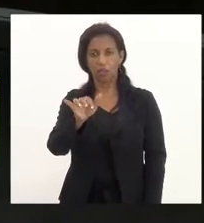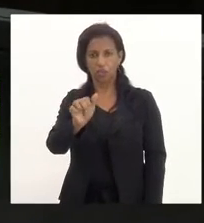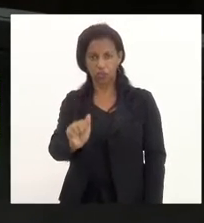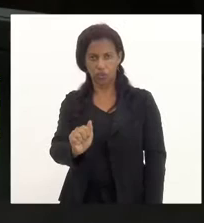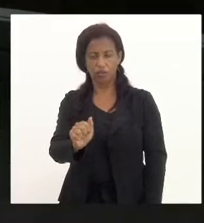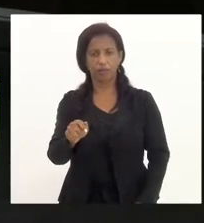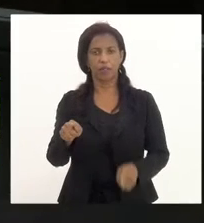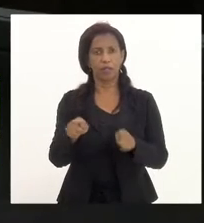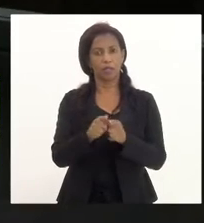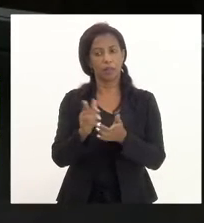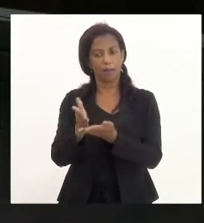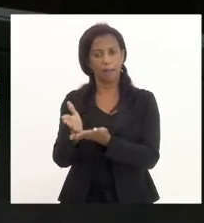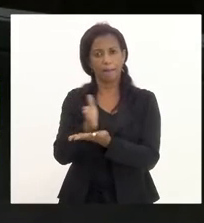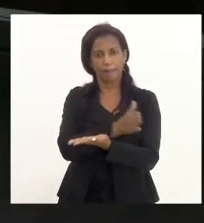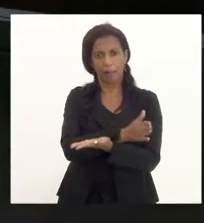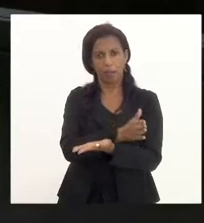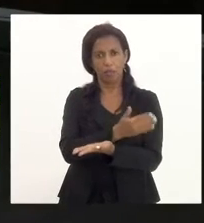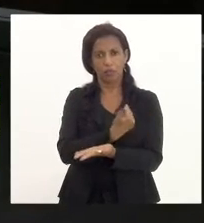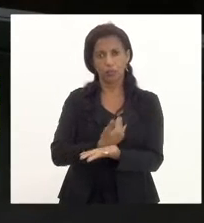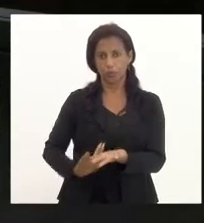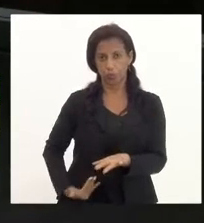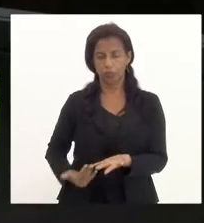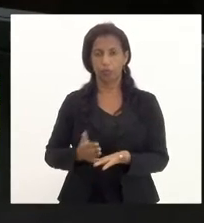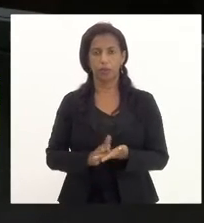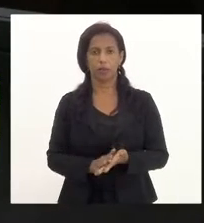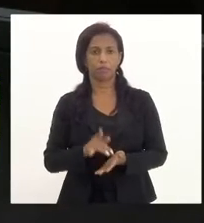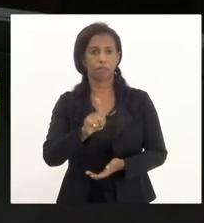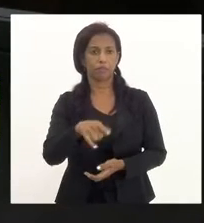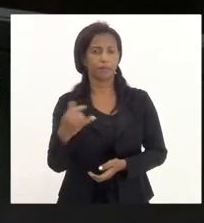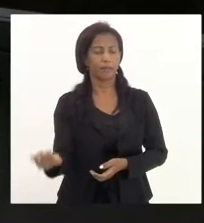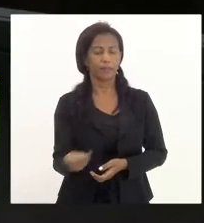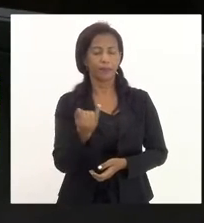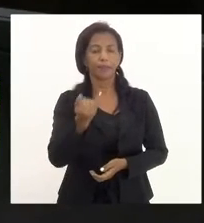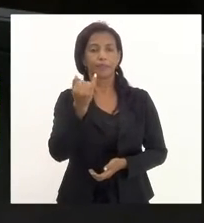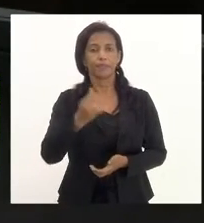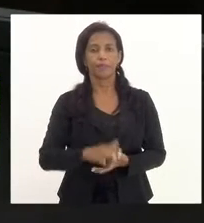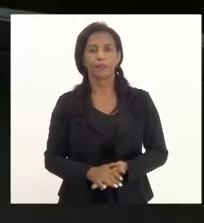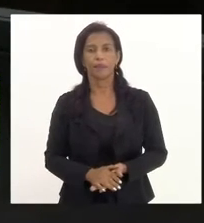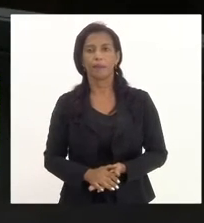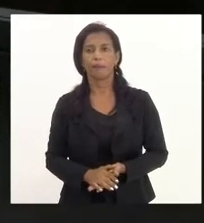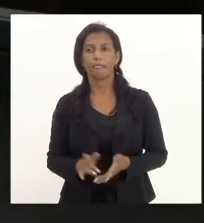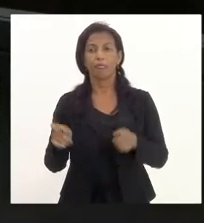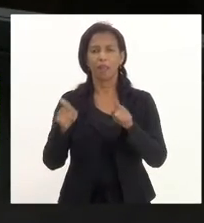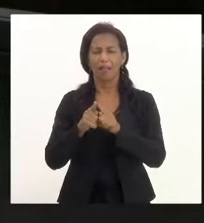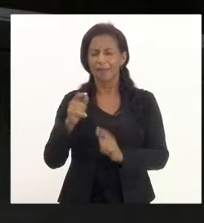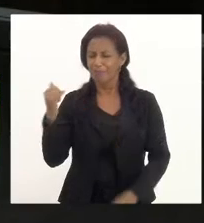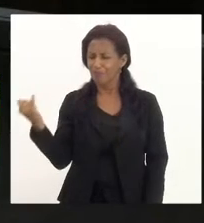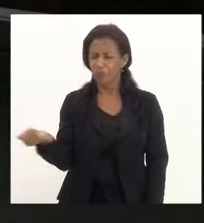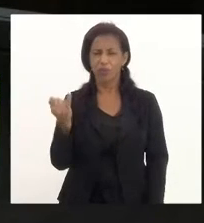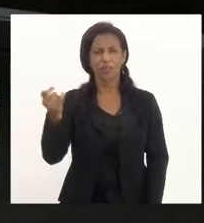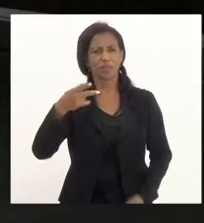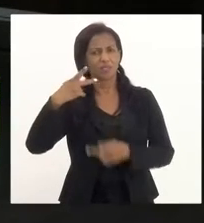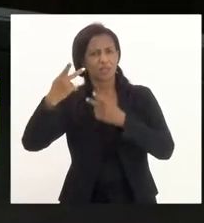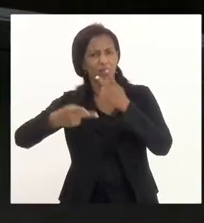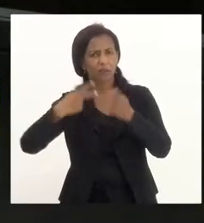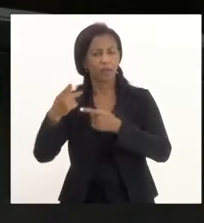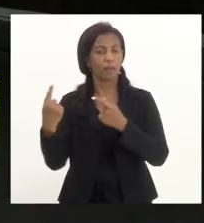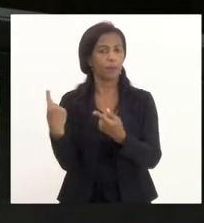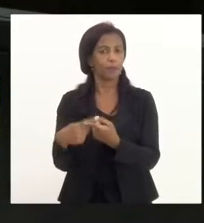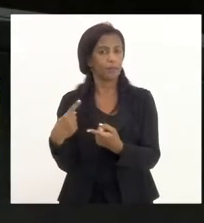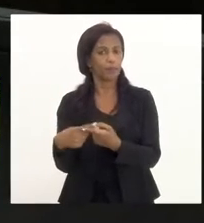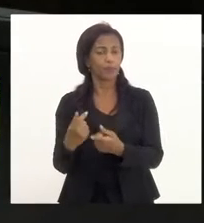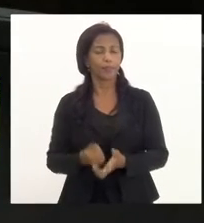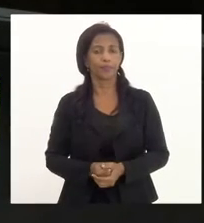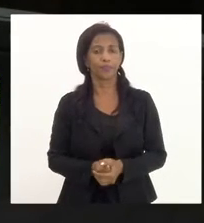parte que tem na dívida pública é isso é a importante tá abordagem Ela é super importante porque